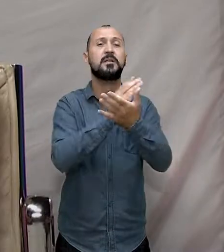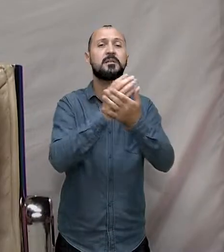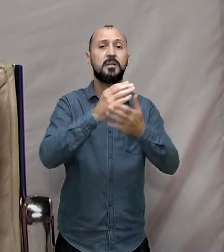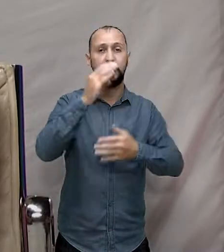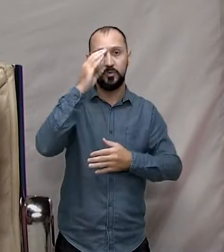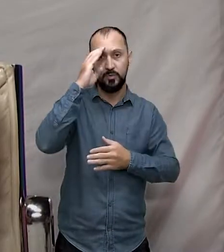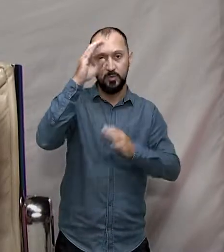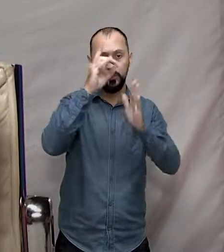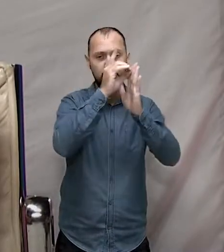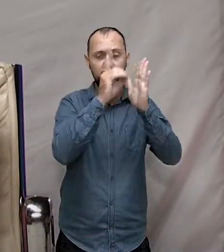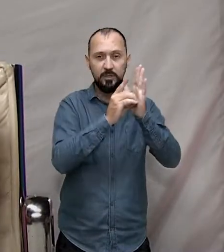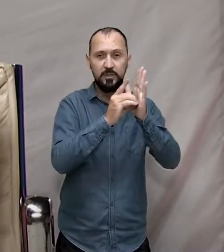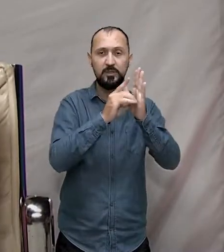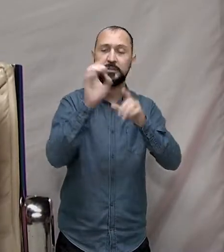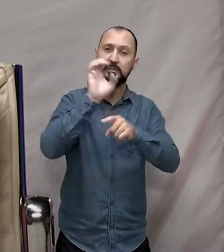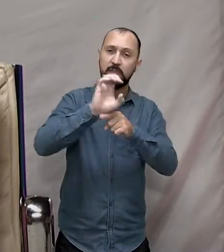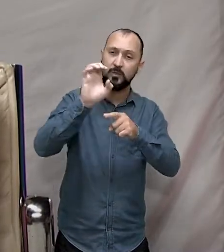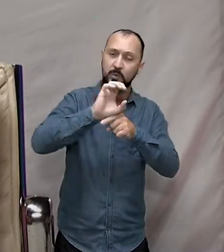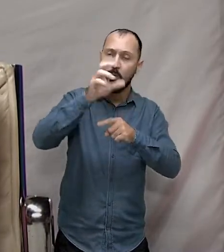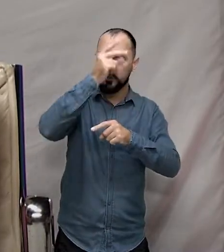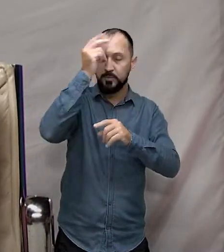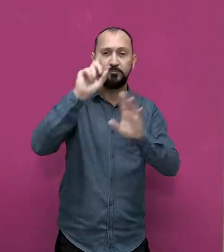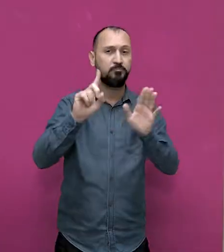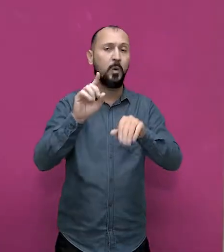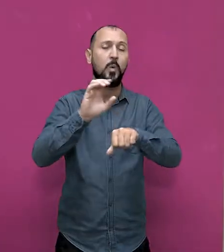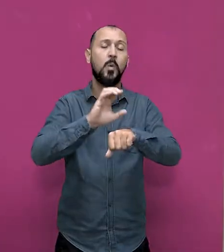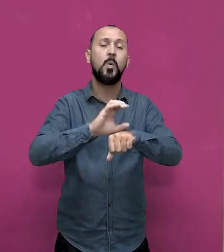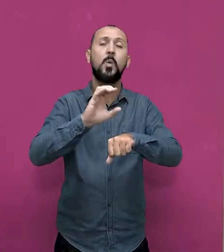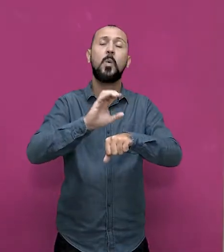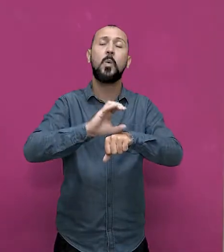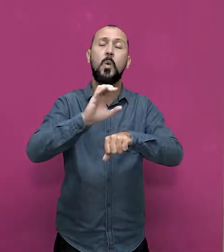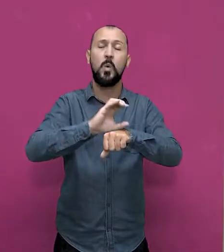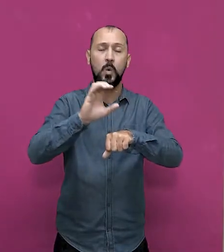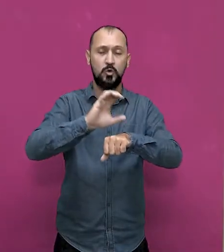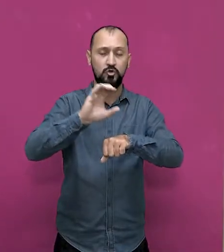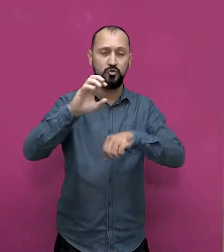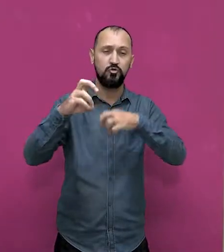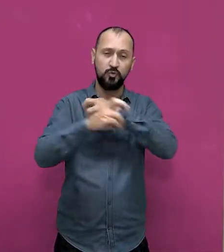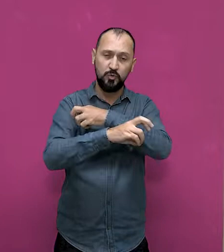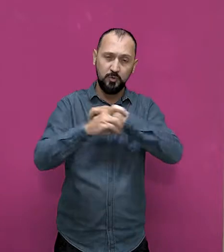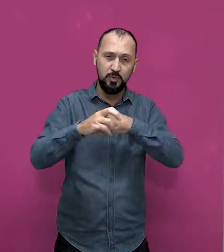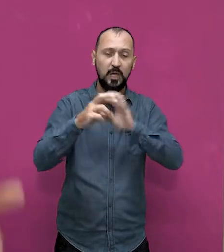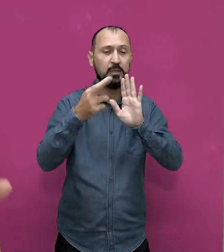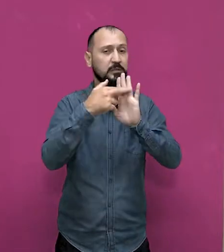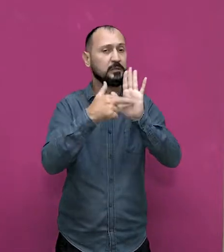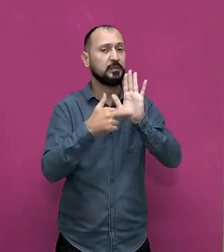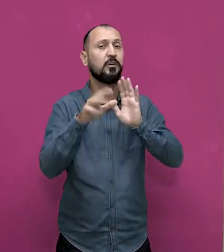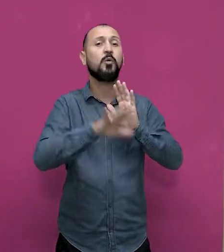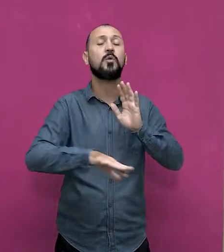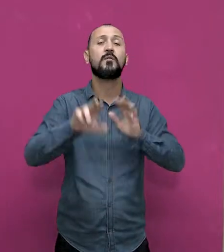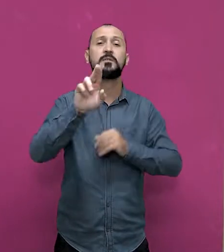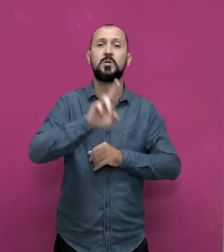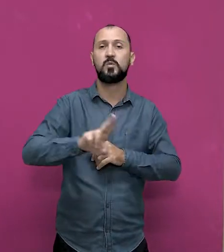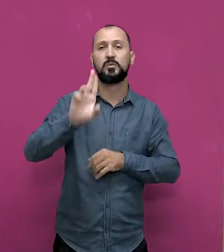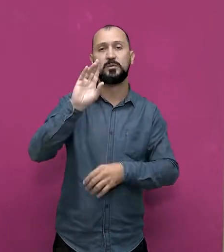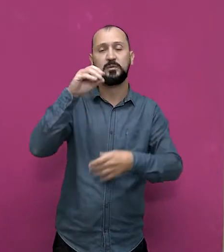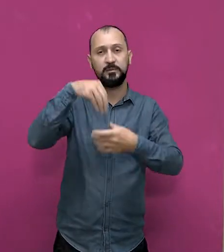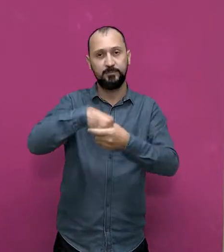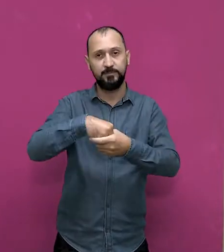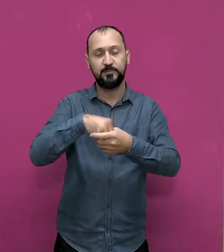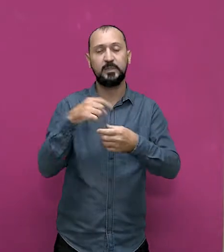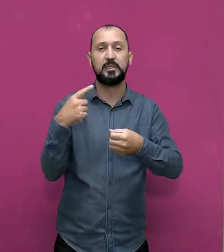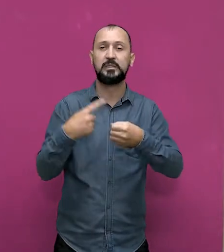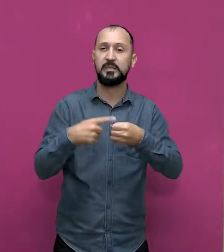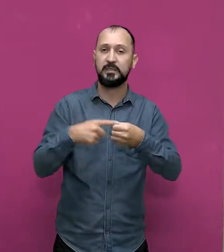precisa seguir alguma diretriz nacional ou estadual? Não. O Código Nacional de Trânsito é o que regulamenta o que vai ser